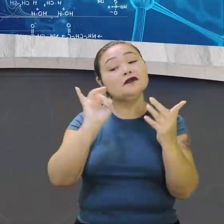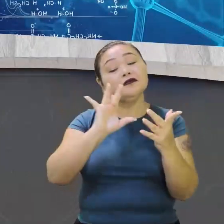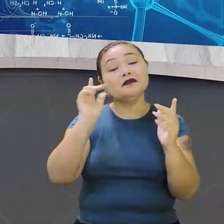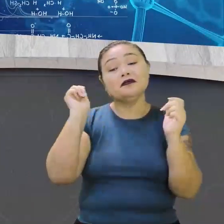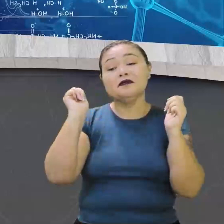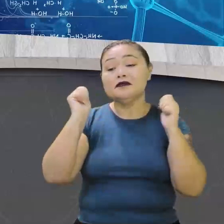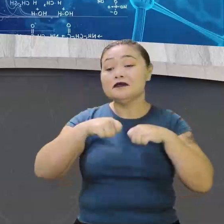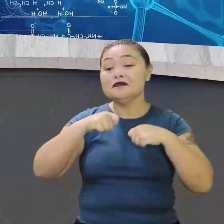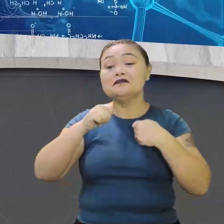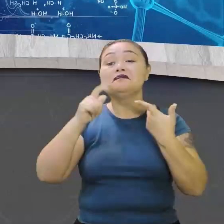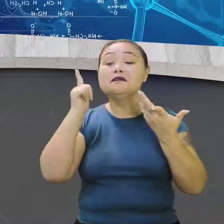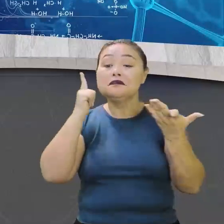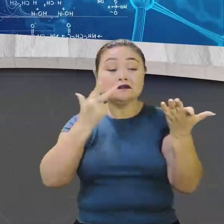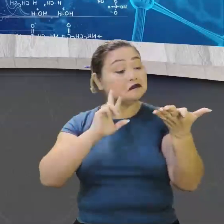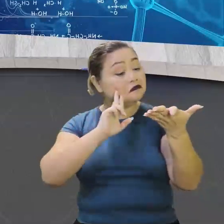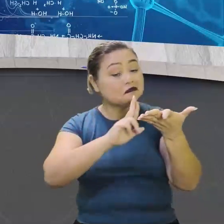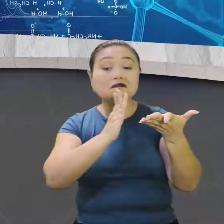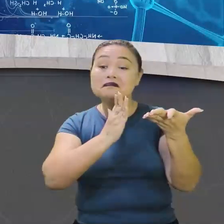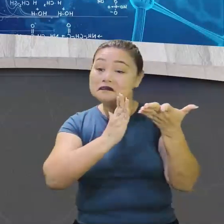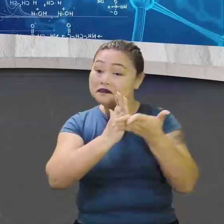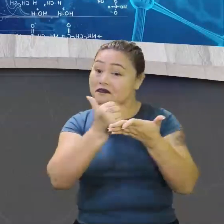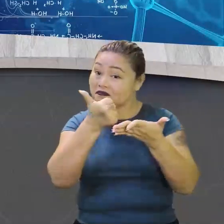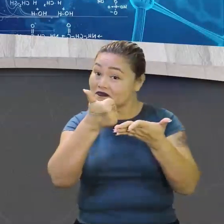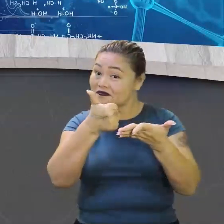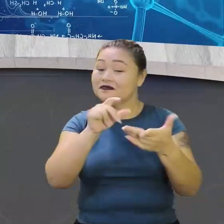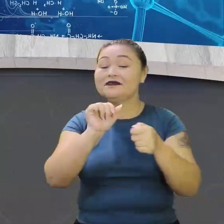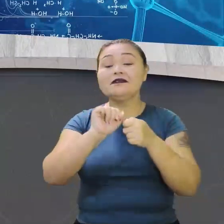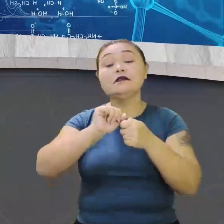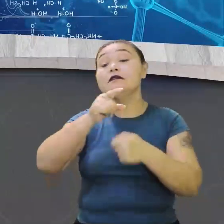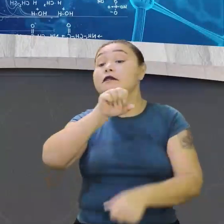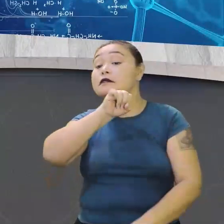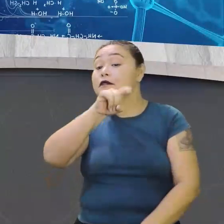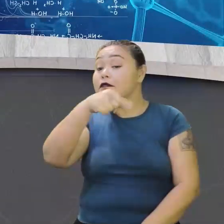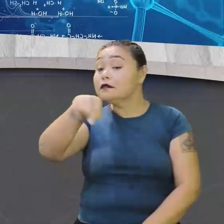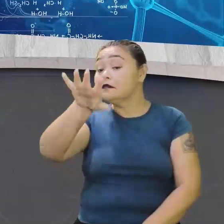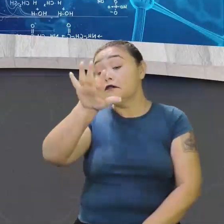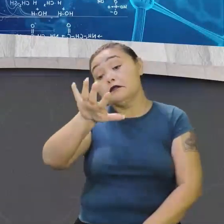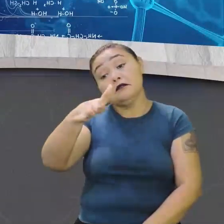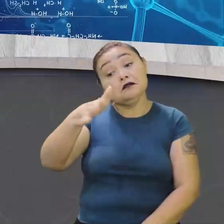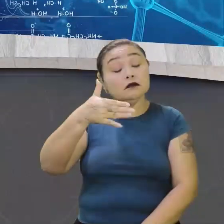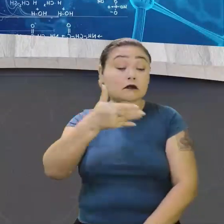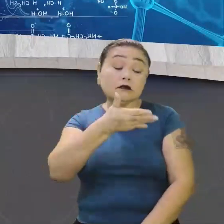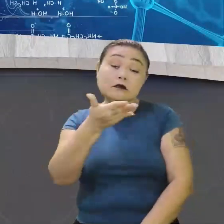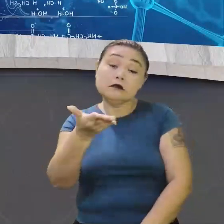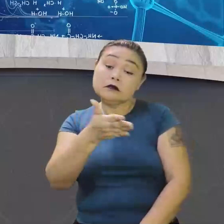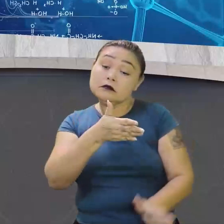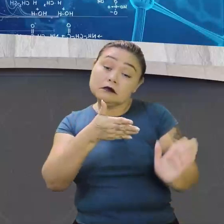ter sucesso. Mas se você, por acaso, durante